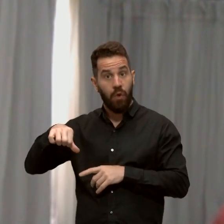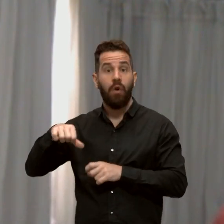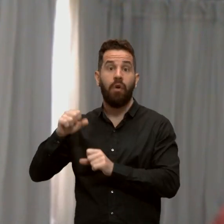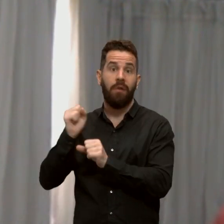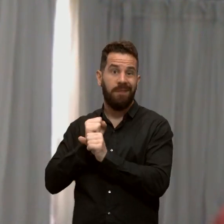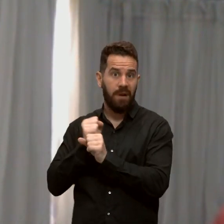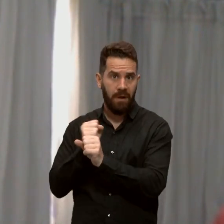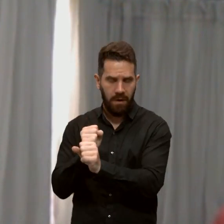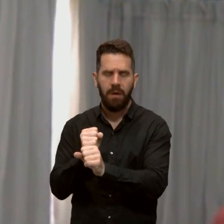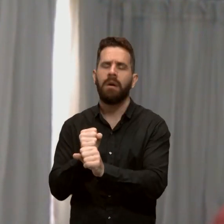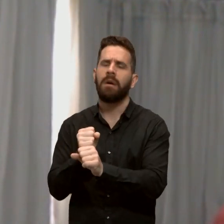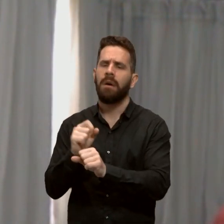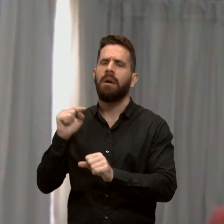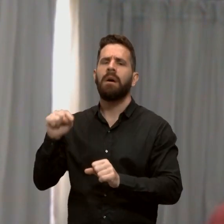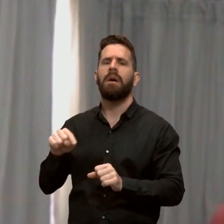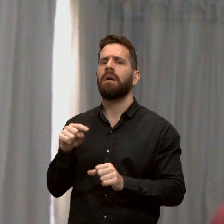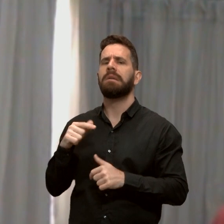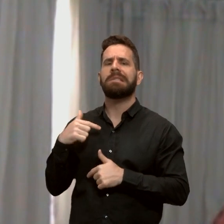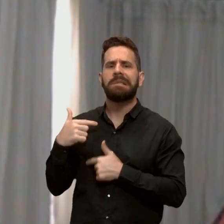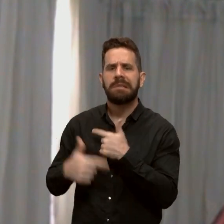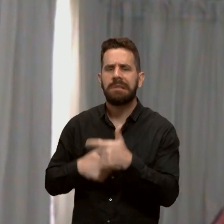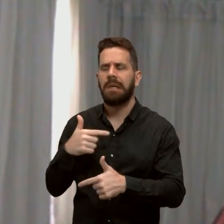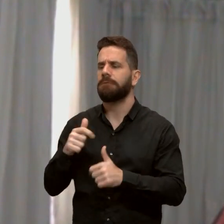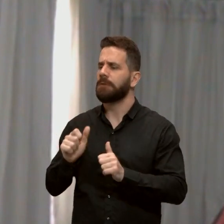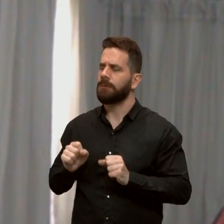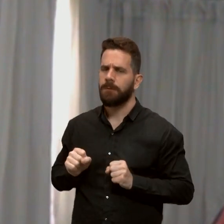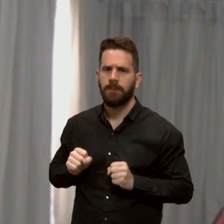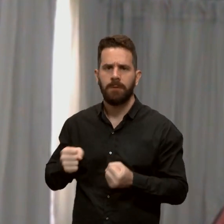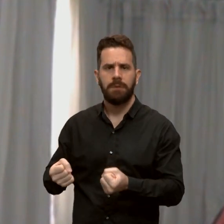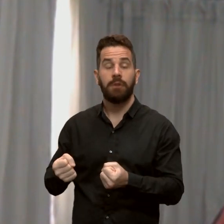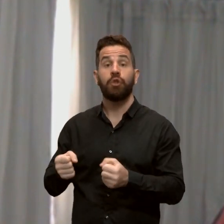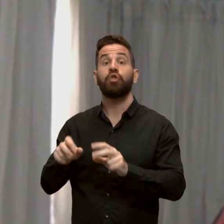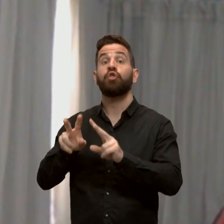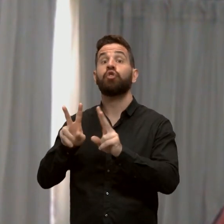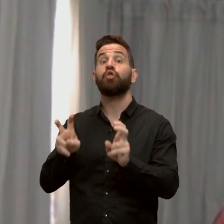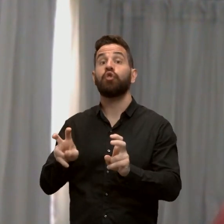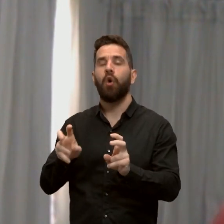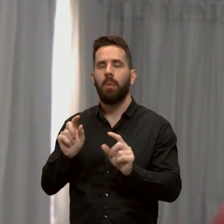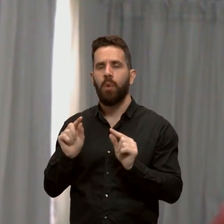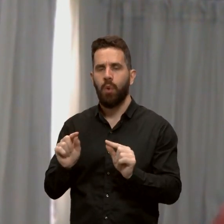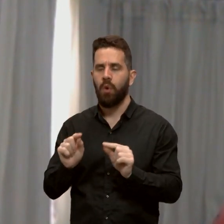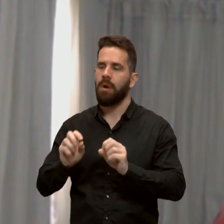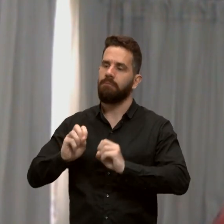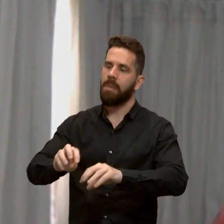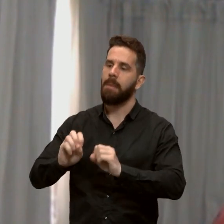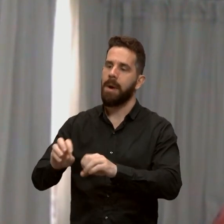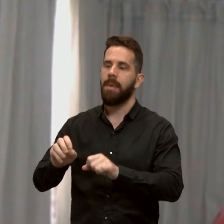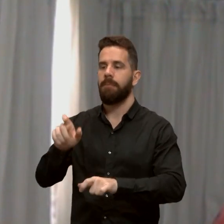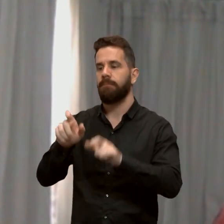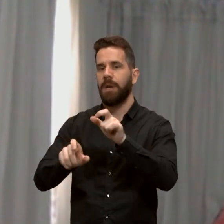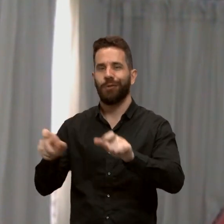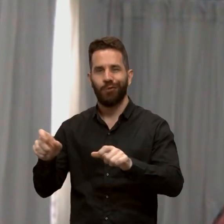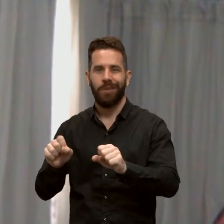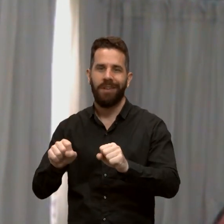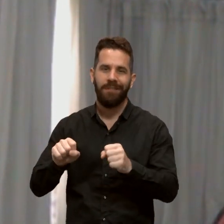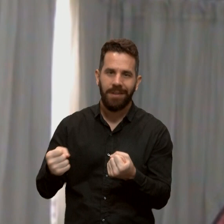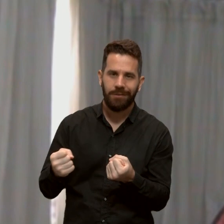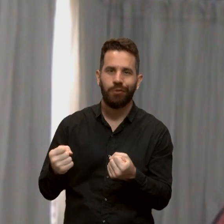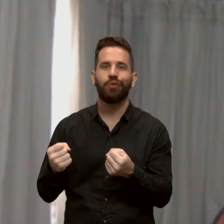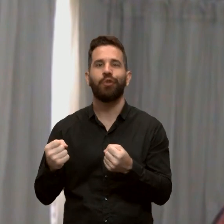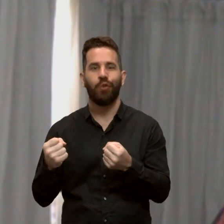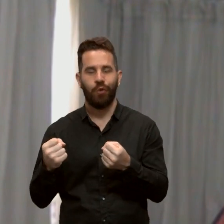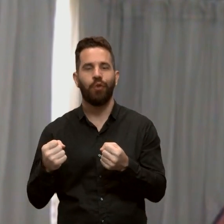trabalhamos com formação de defensores e defensoras de direitos humanos. Então, a gente já fez, ao longo